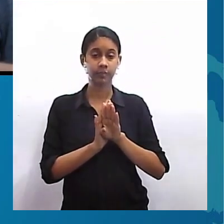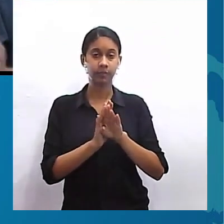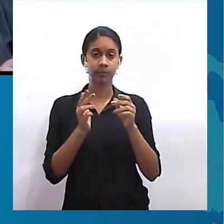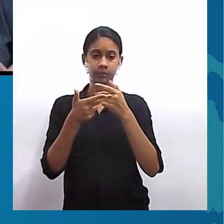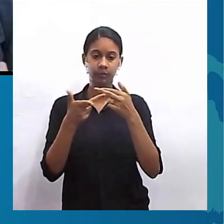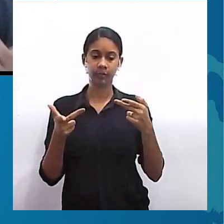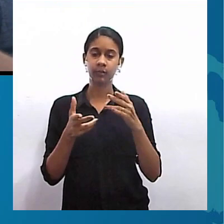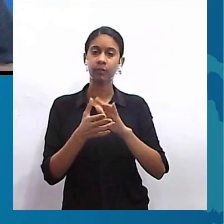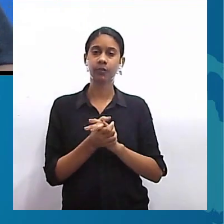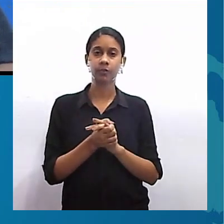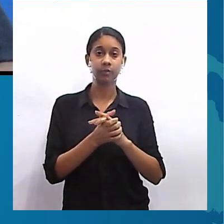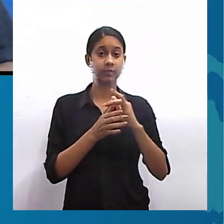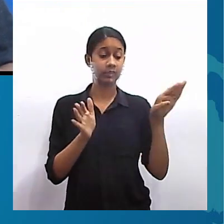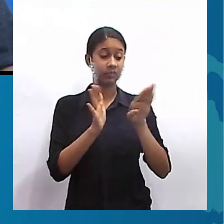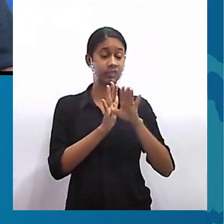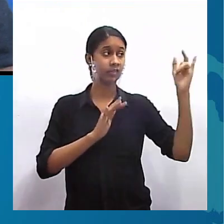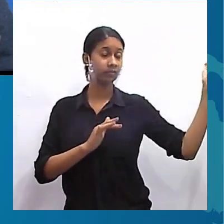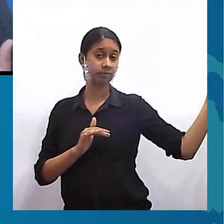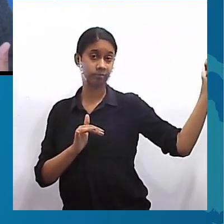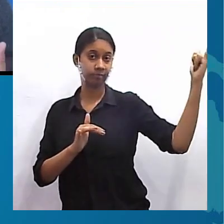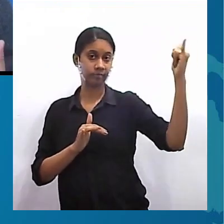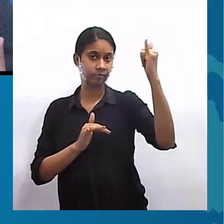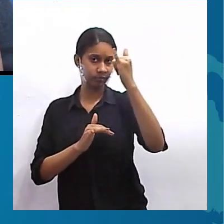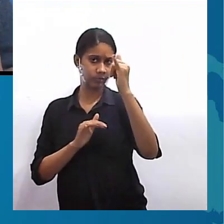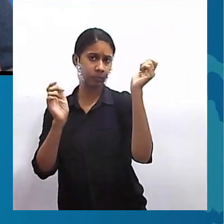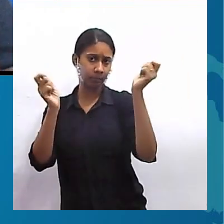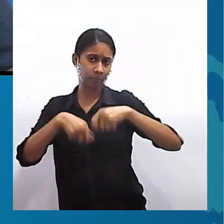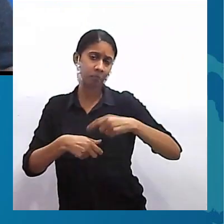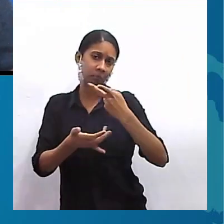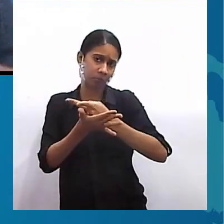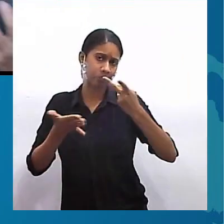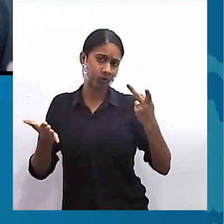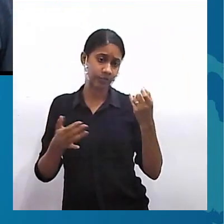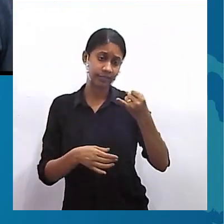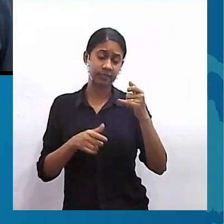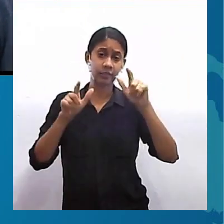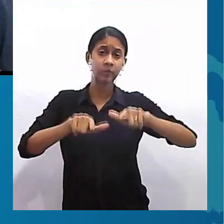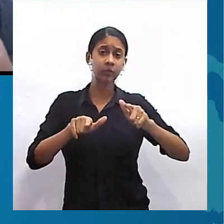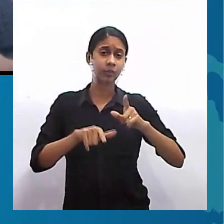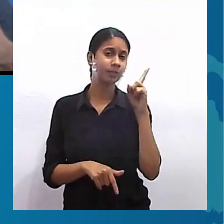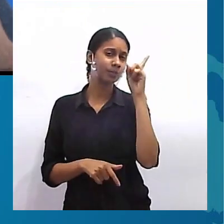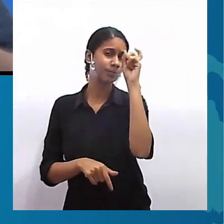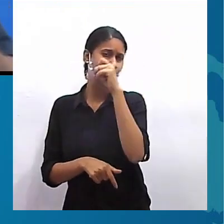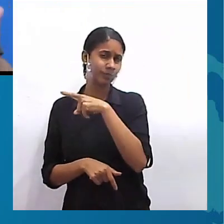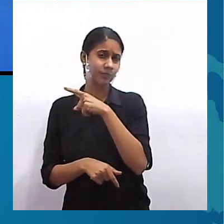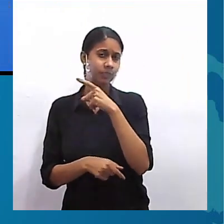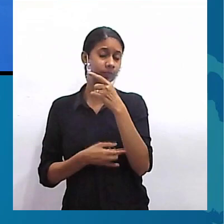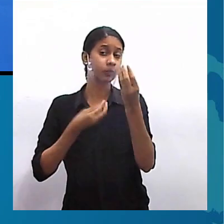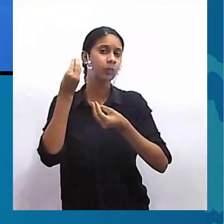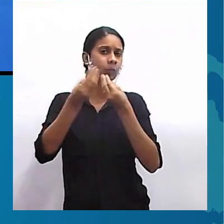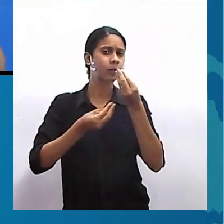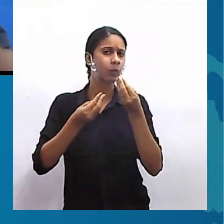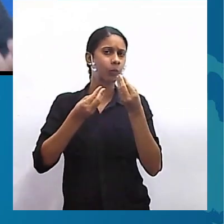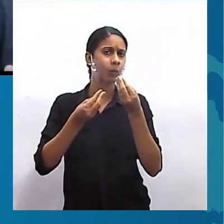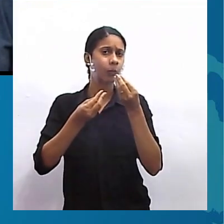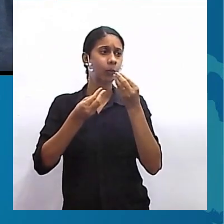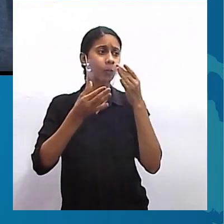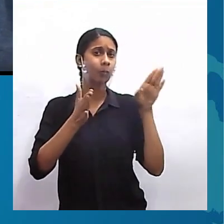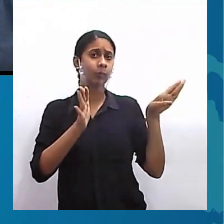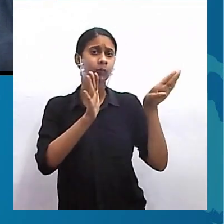para receber de avião. Se eu ficar numa área de difícil acesso, vai ficar muito complicado para eu ir até o